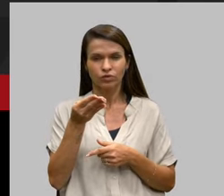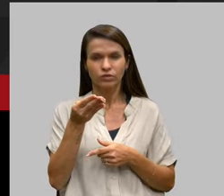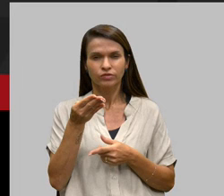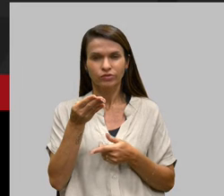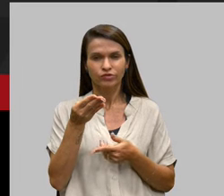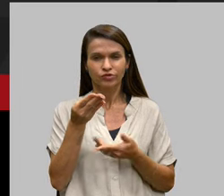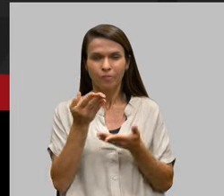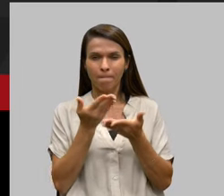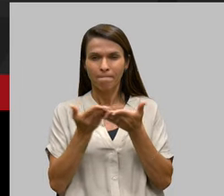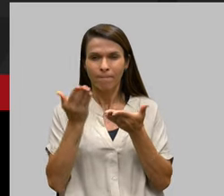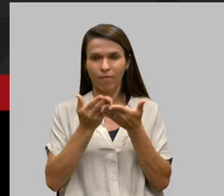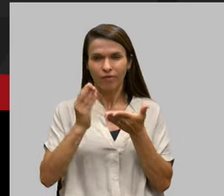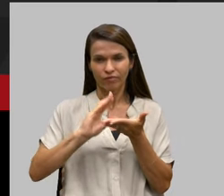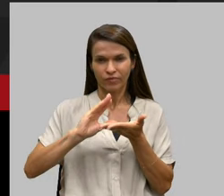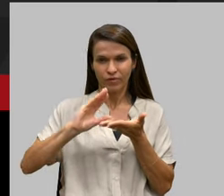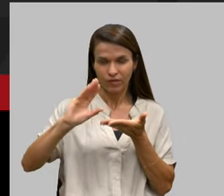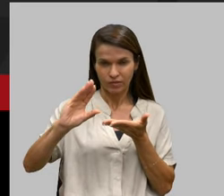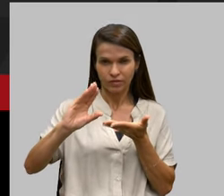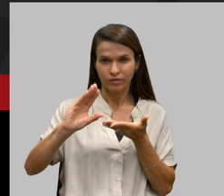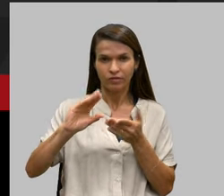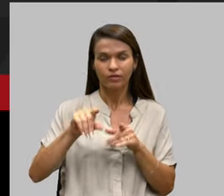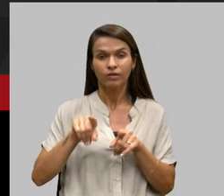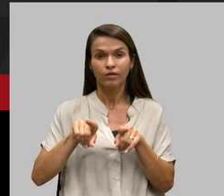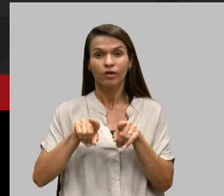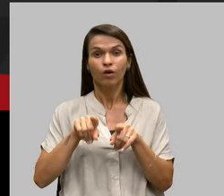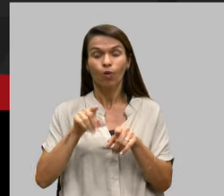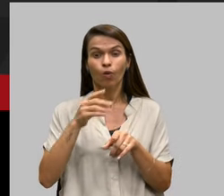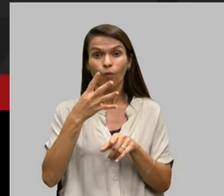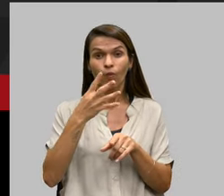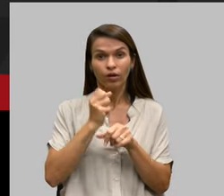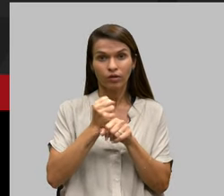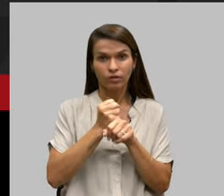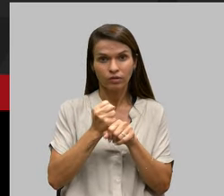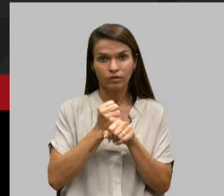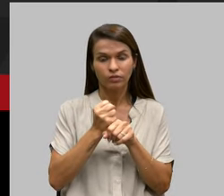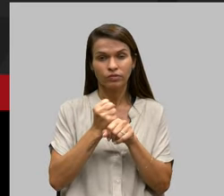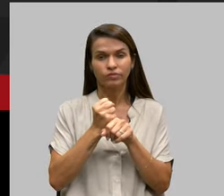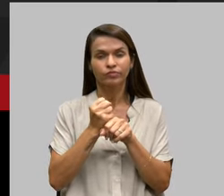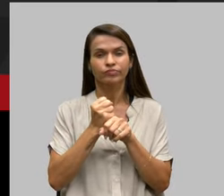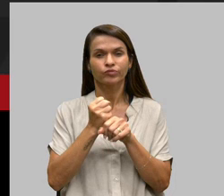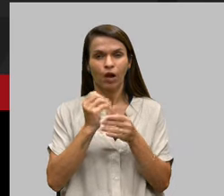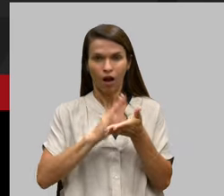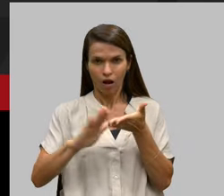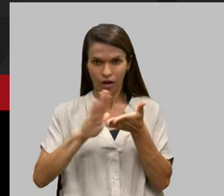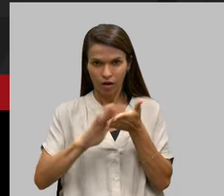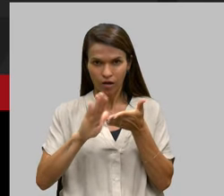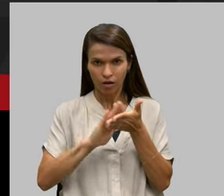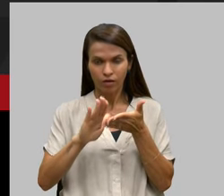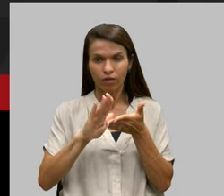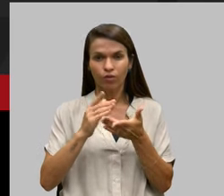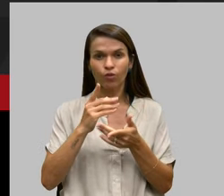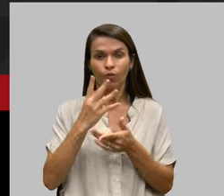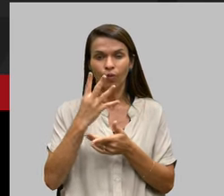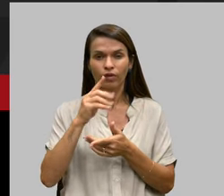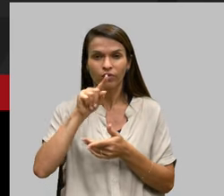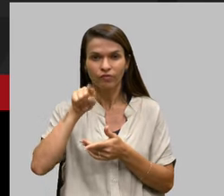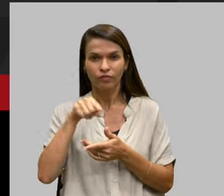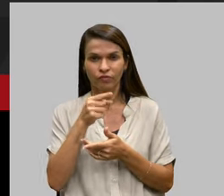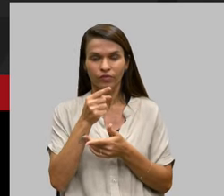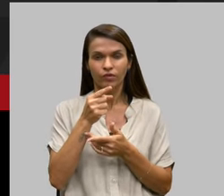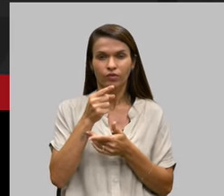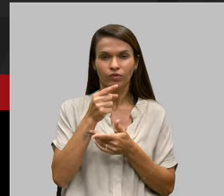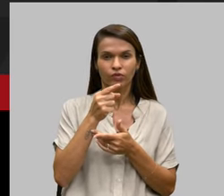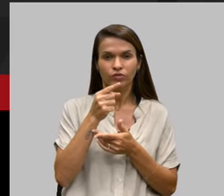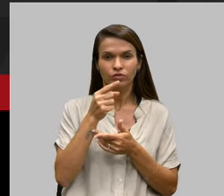financeiro e quatro né anual de Déficit financeiros e 4,6 trilhões